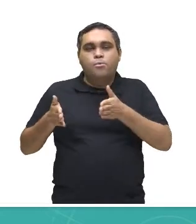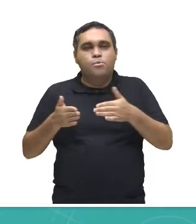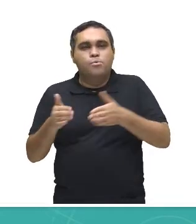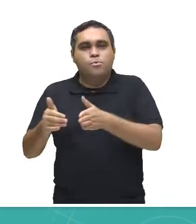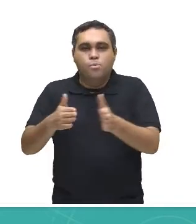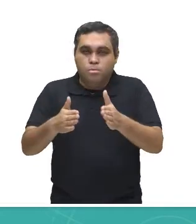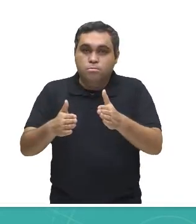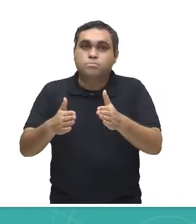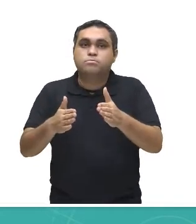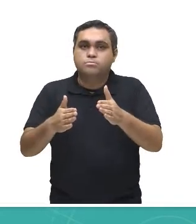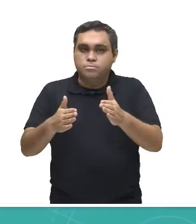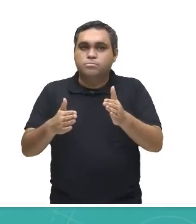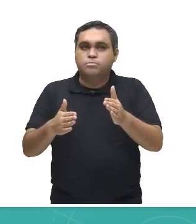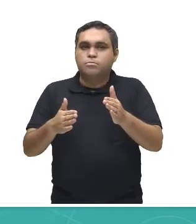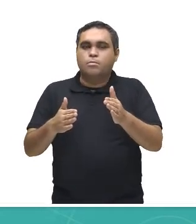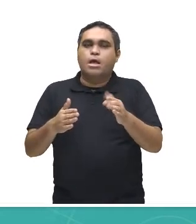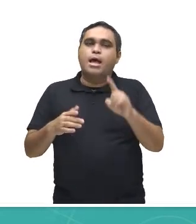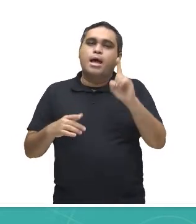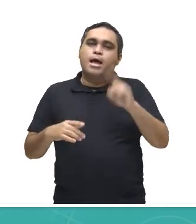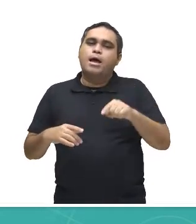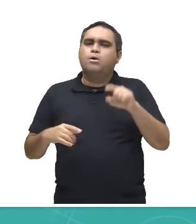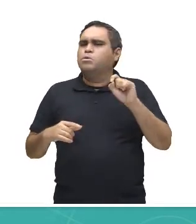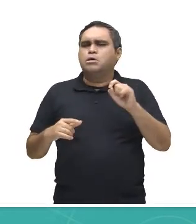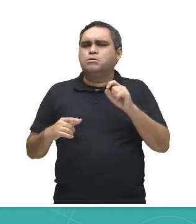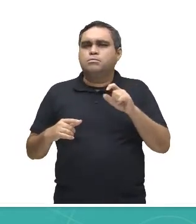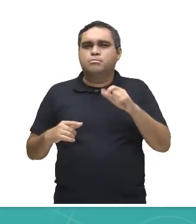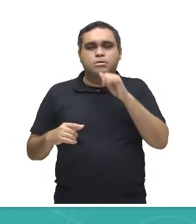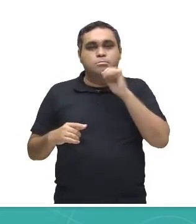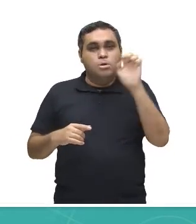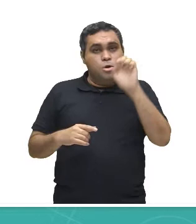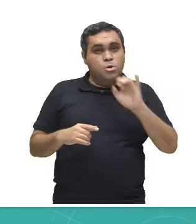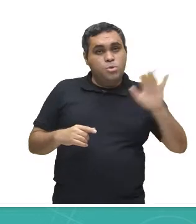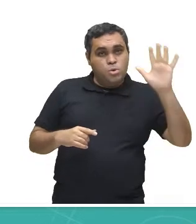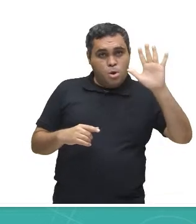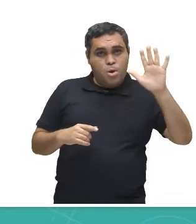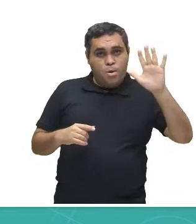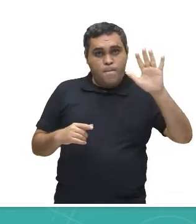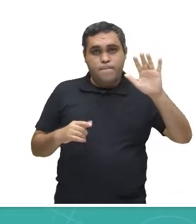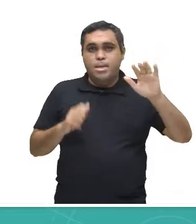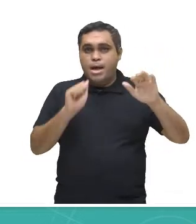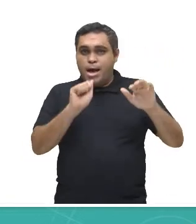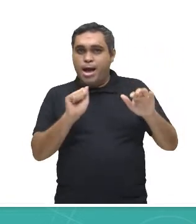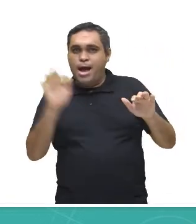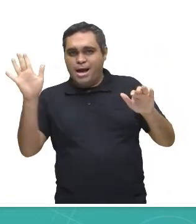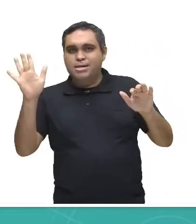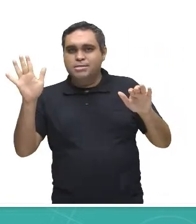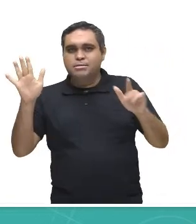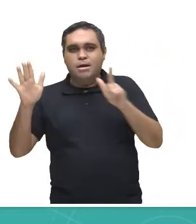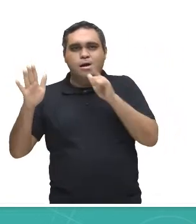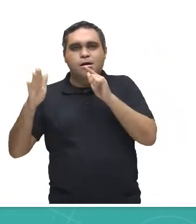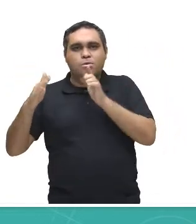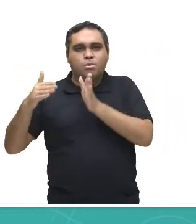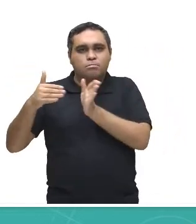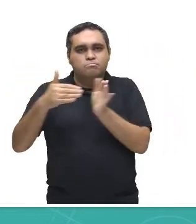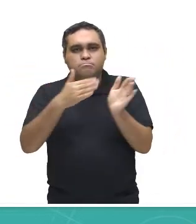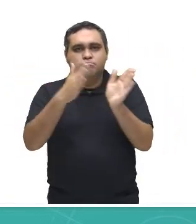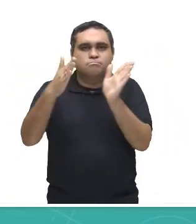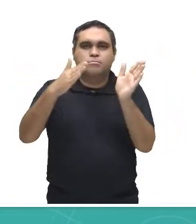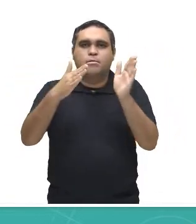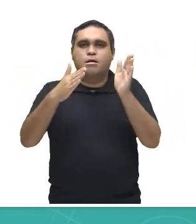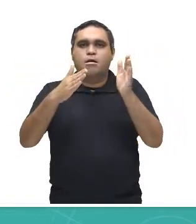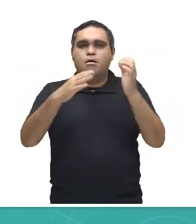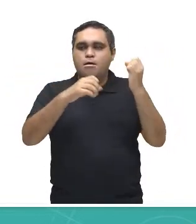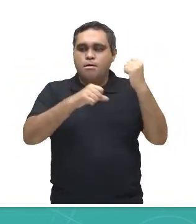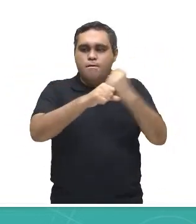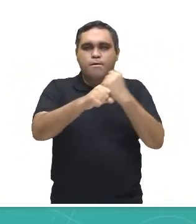canal construído ali como ponto de ligação entre a Europa e a Ásia. Isso é muito importante para o